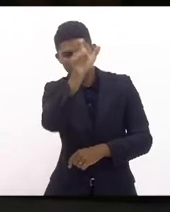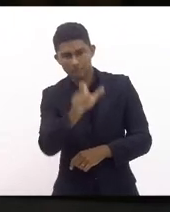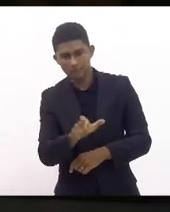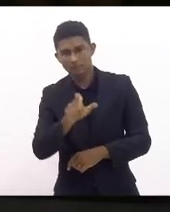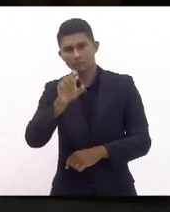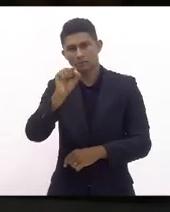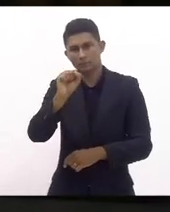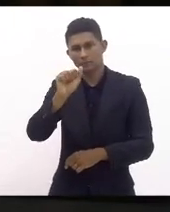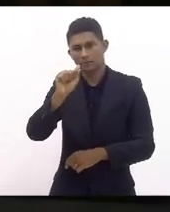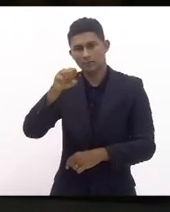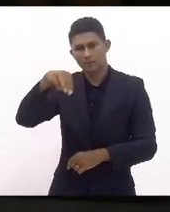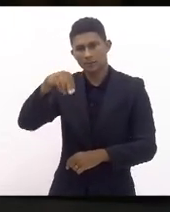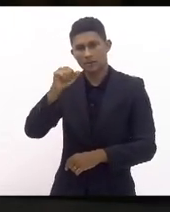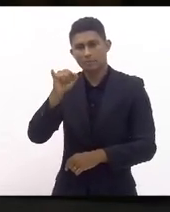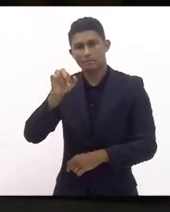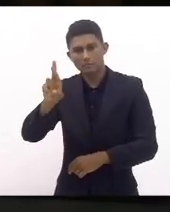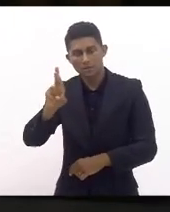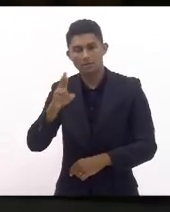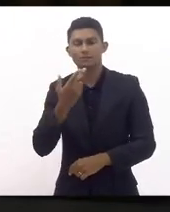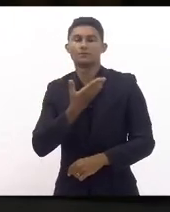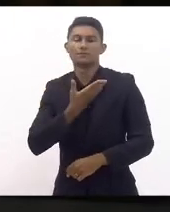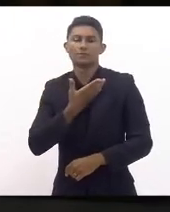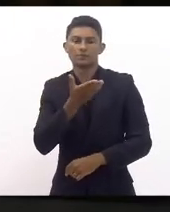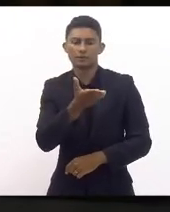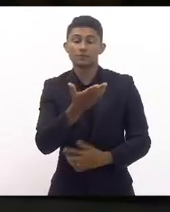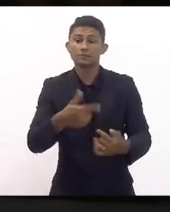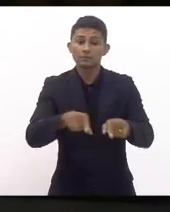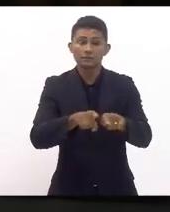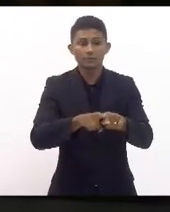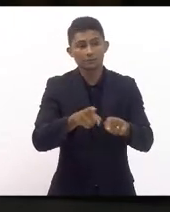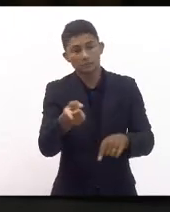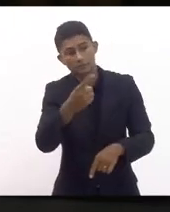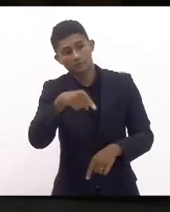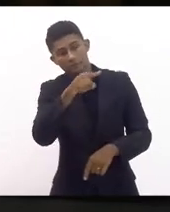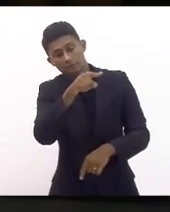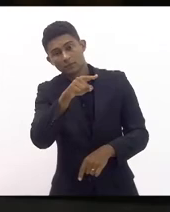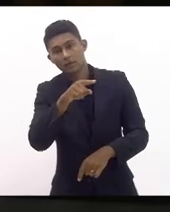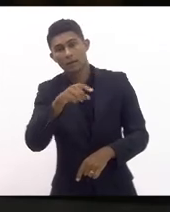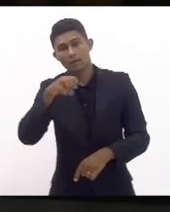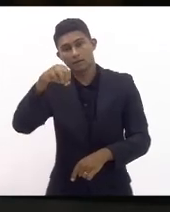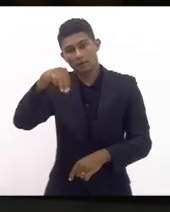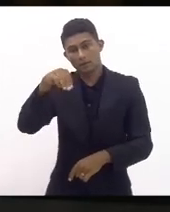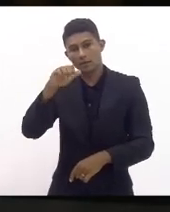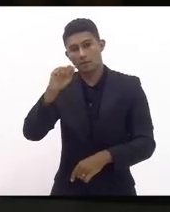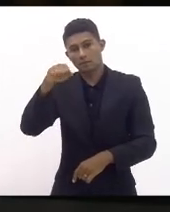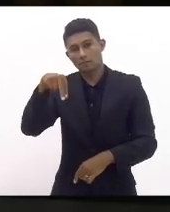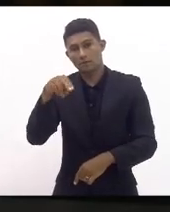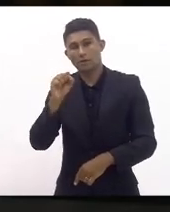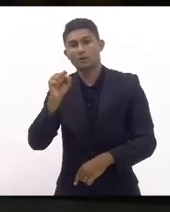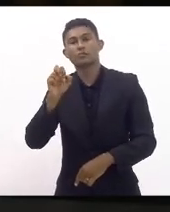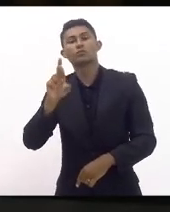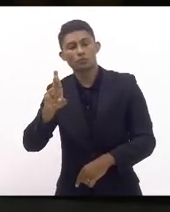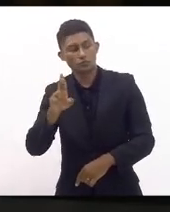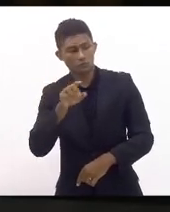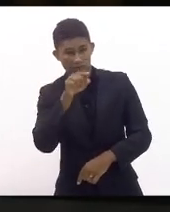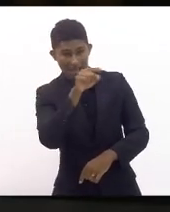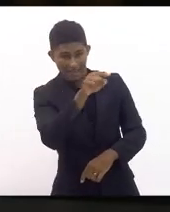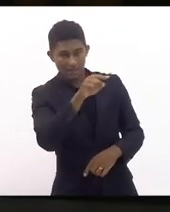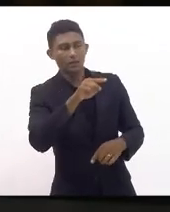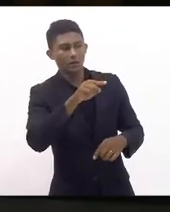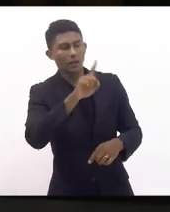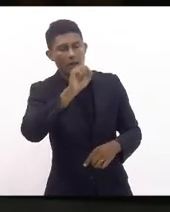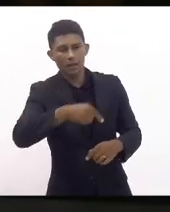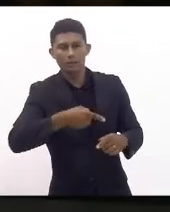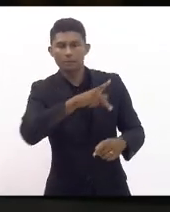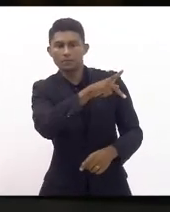amigo, e também o Mansur, que é o presidente do SESCON, do Sindicato dos Escritórios de Contabilidade,